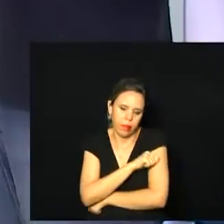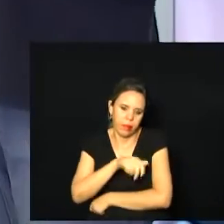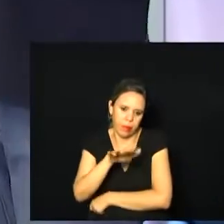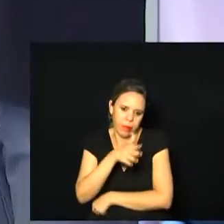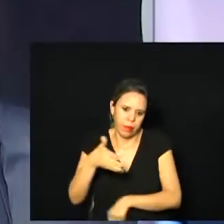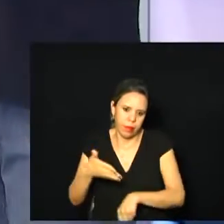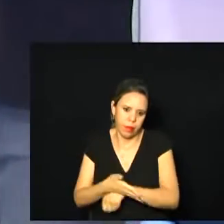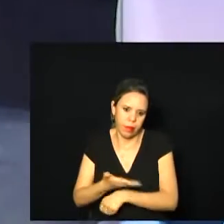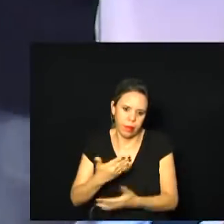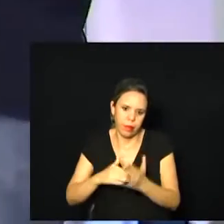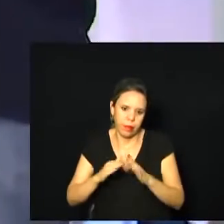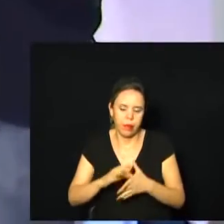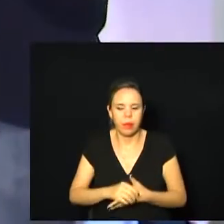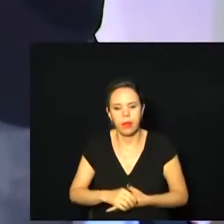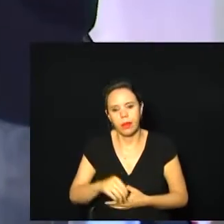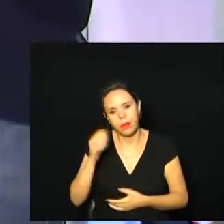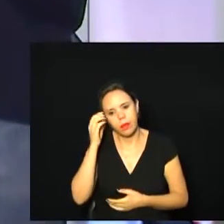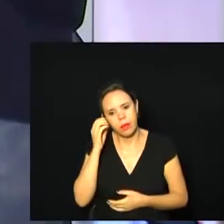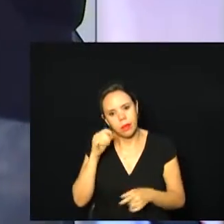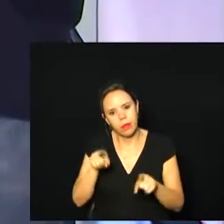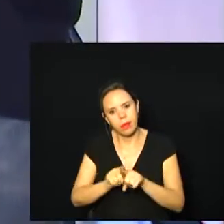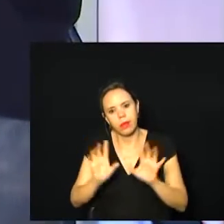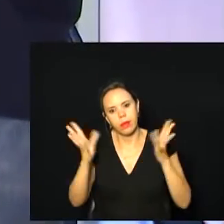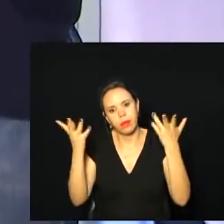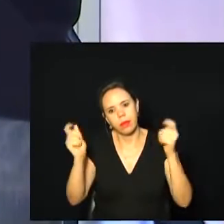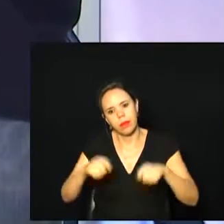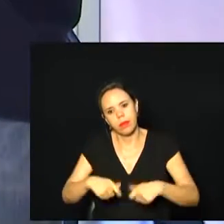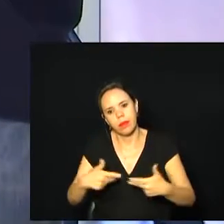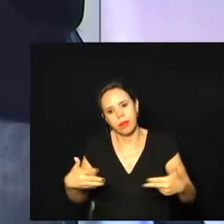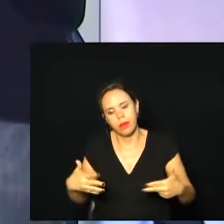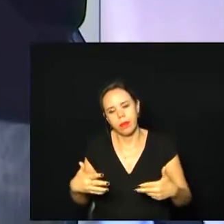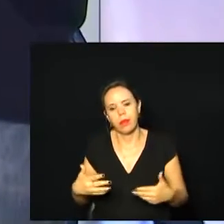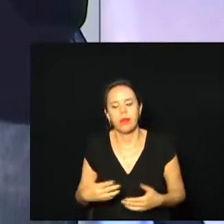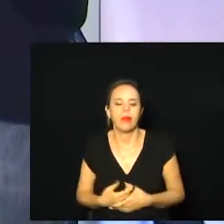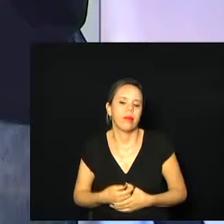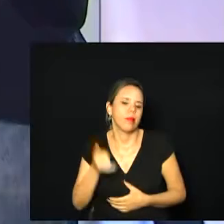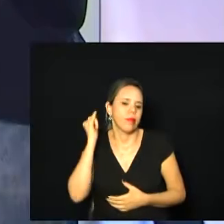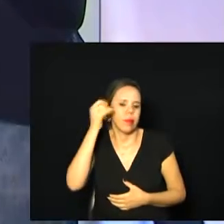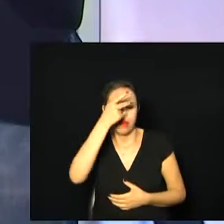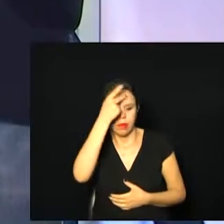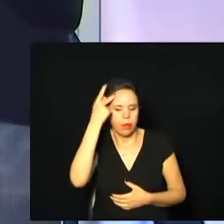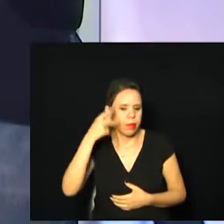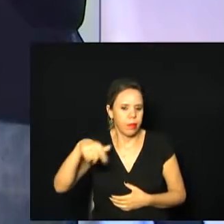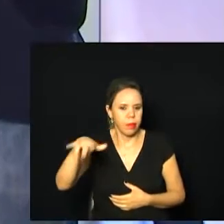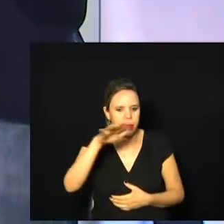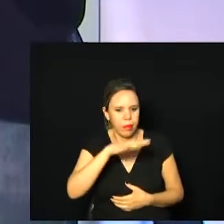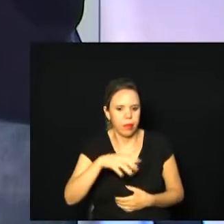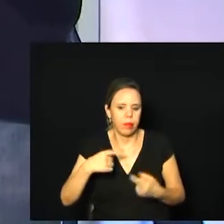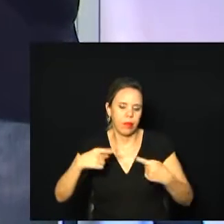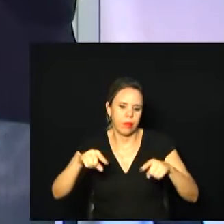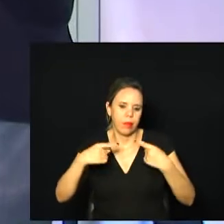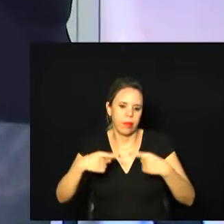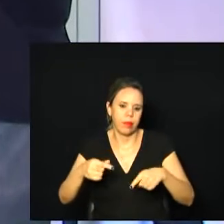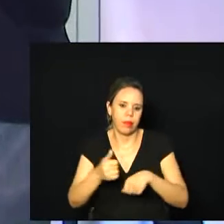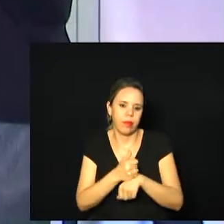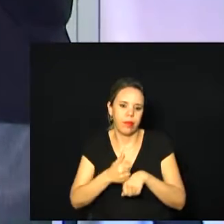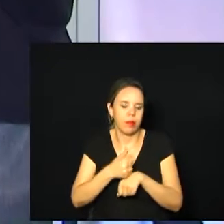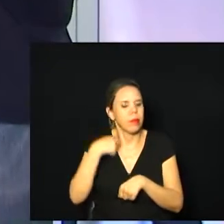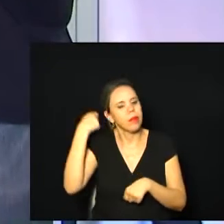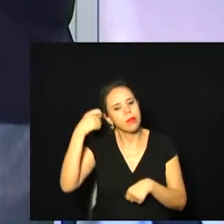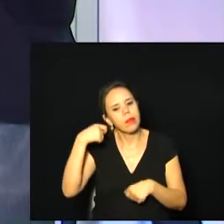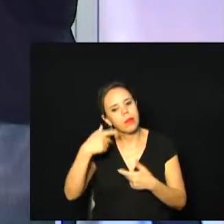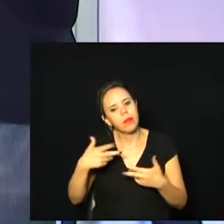né, visitação de escola e também para eventos possíveis, né, com contadores da região, com músicos, né? Ainda